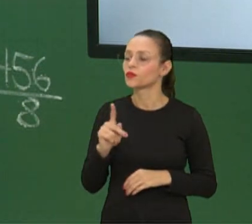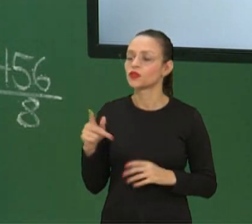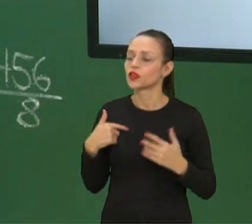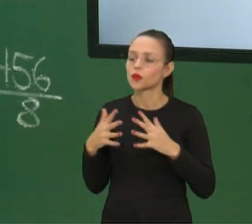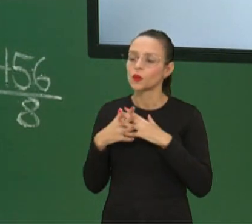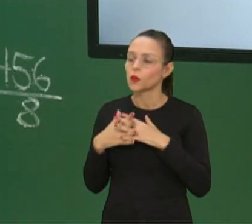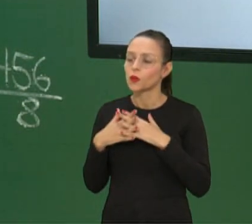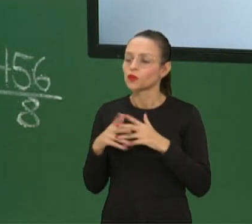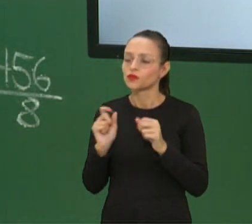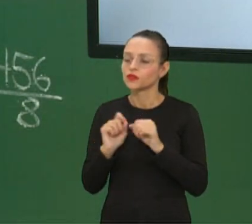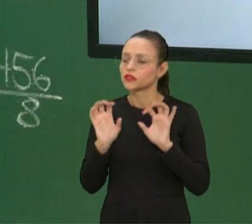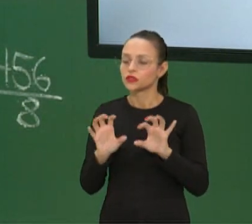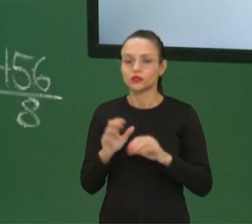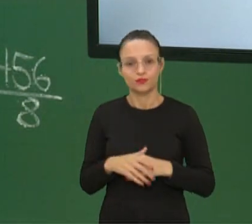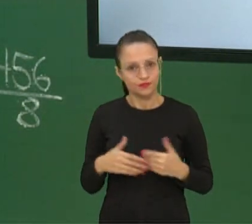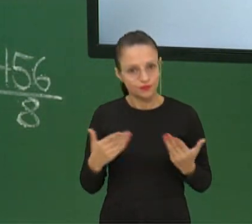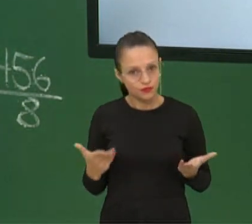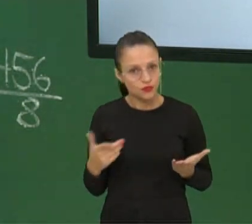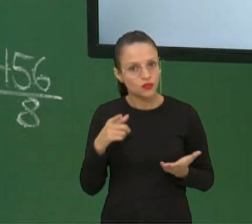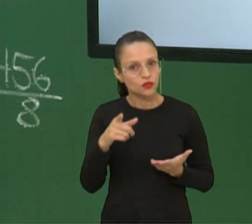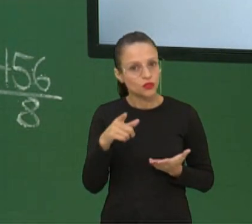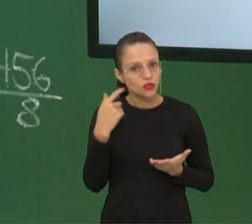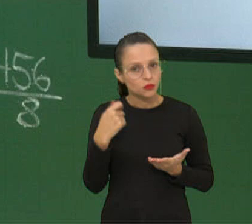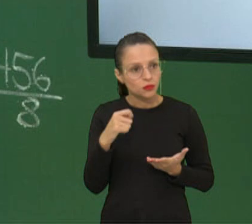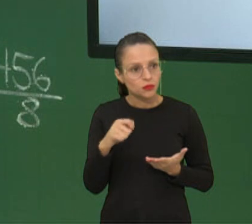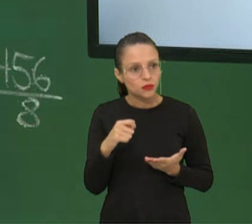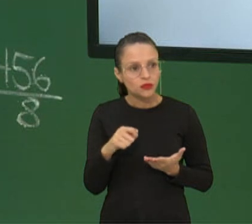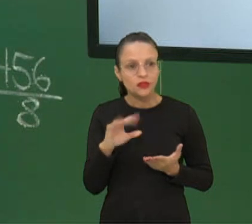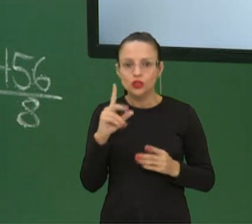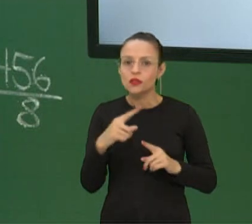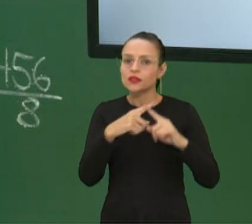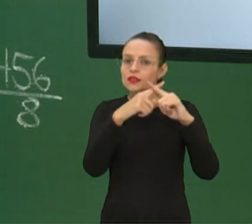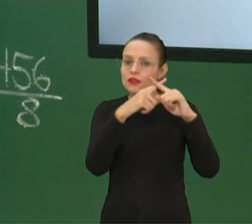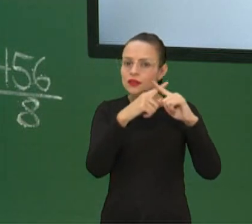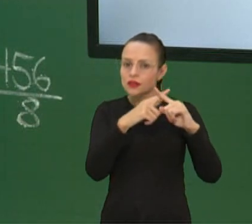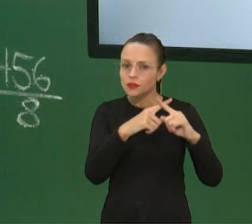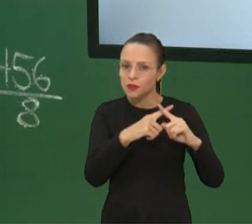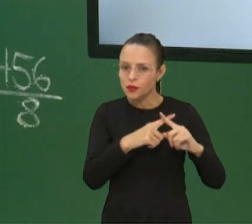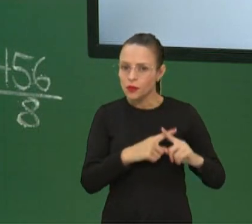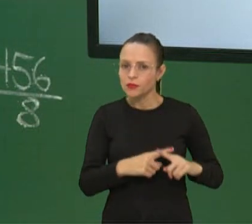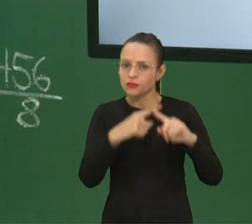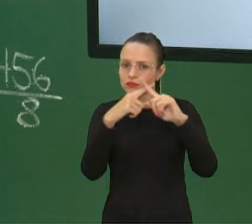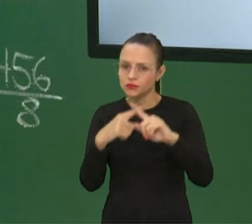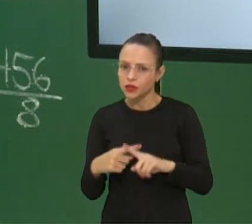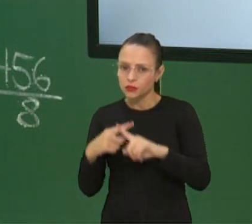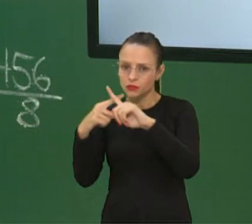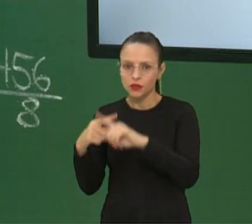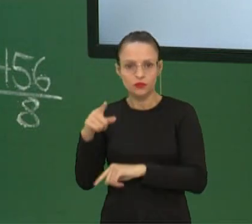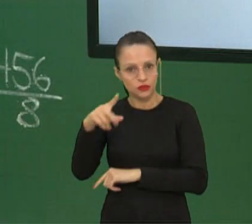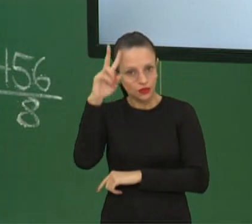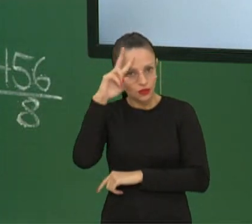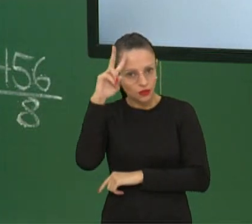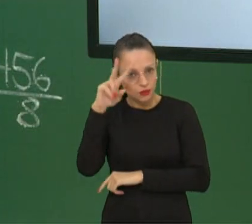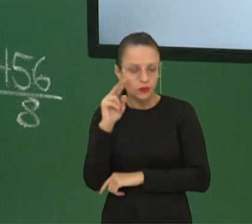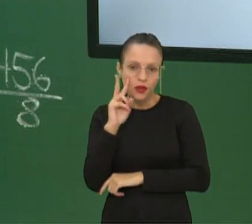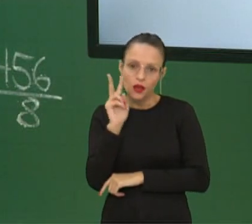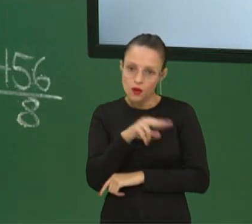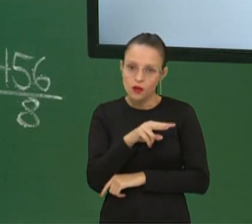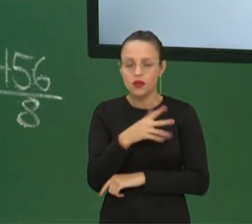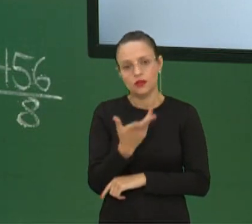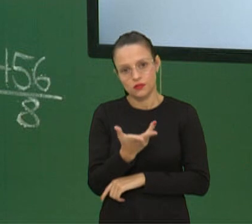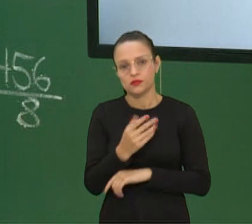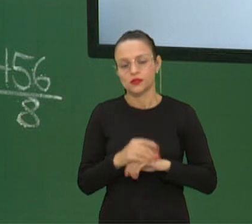perco também para fazer a divisão. Aí, você precisa pegar e escrever toda a tabuada aqui do lado para você poder lembrar. Ou pelo menos olhar para a tabuada do